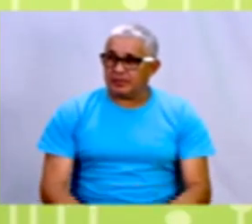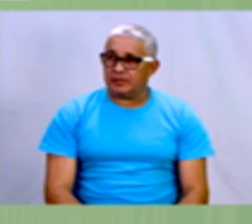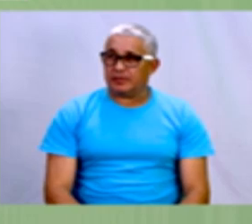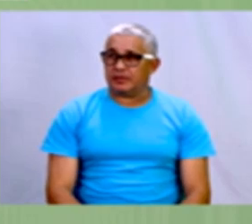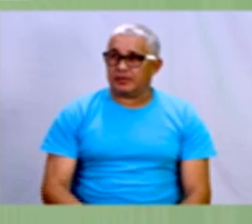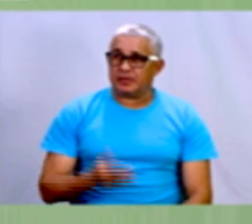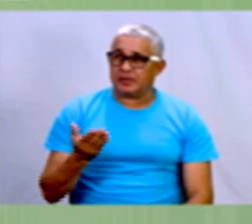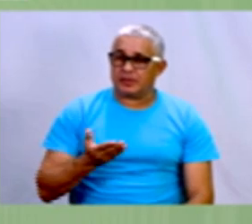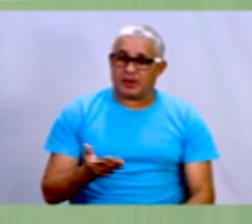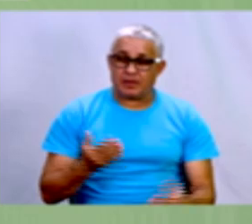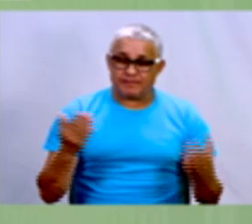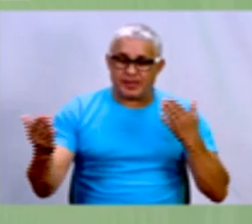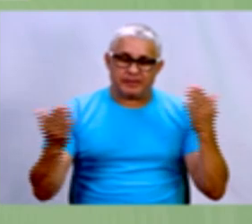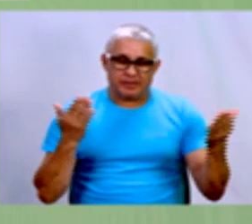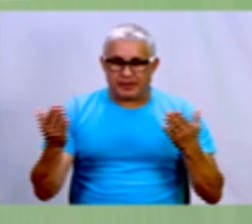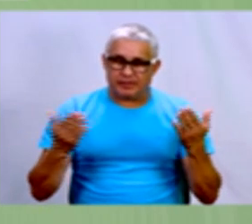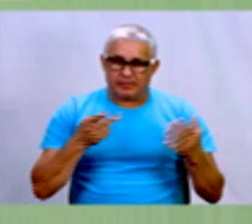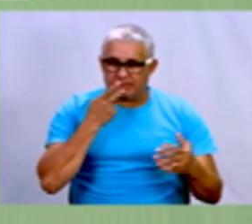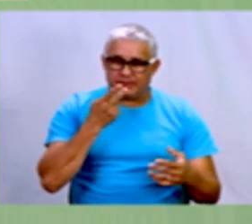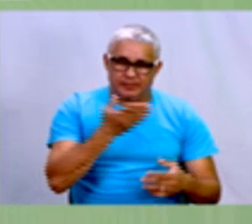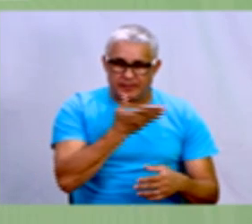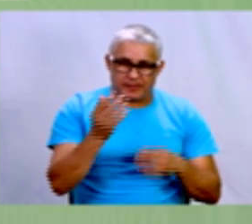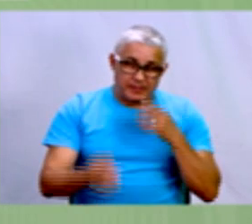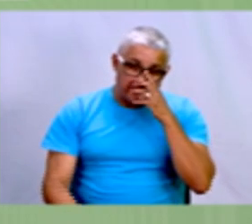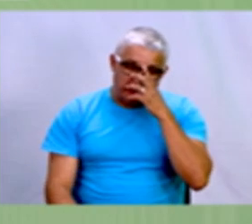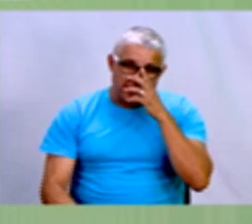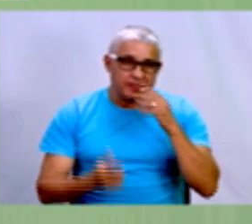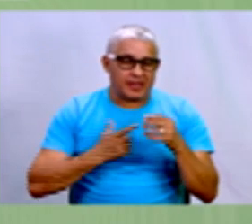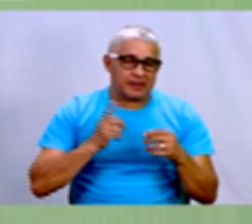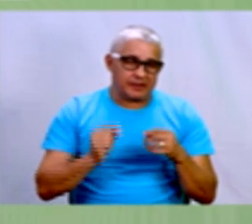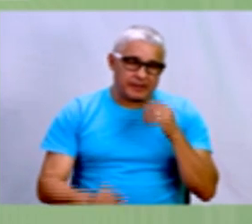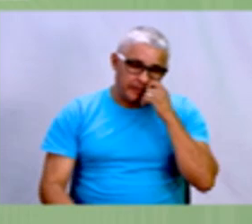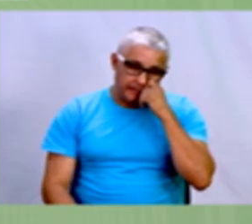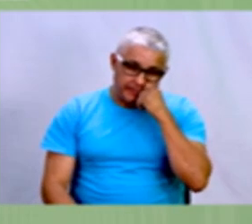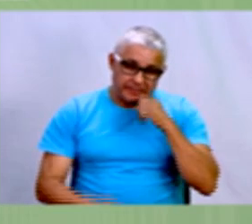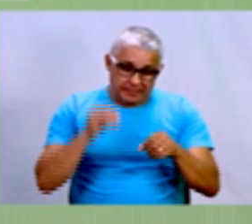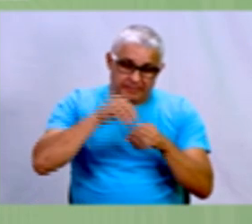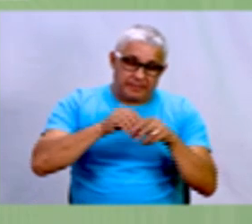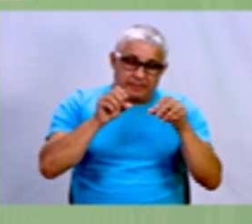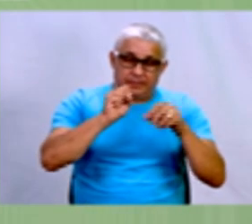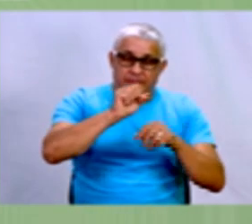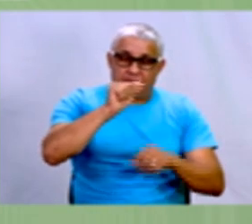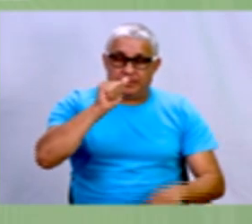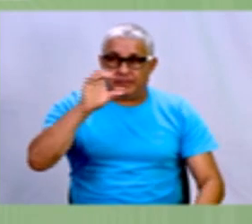Agora vamos fazer aquele comparativo que eu falei para vocês. Aqui eu tenho, ó, dentro do sistema SAC,